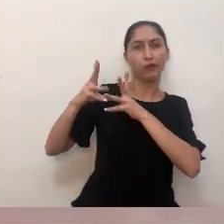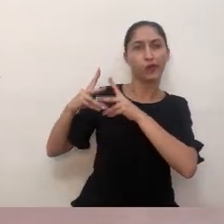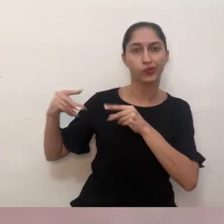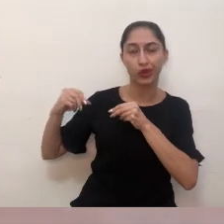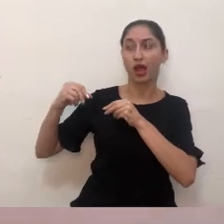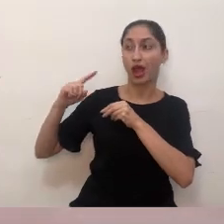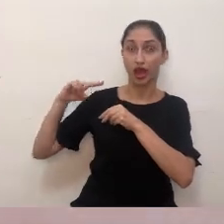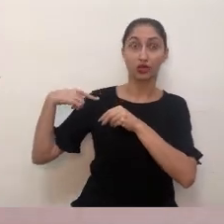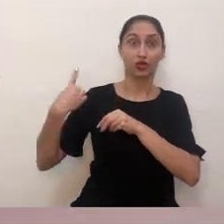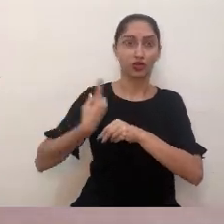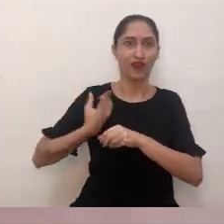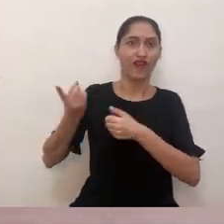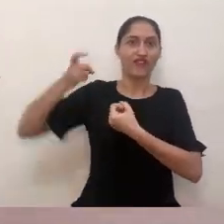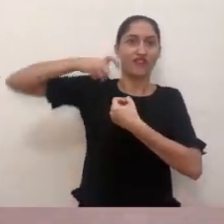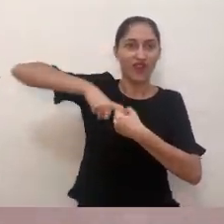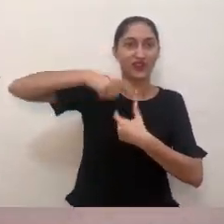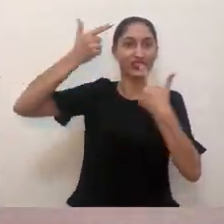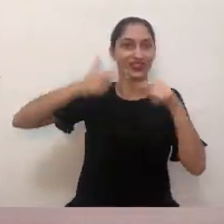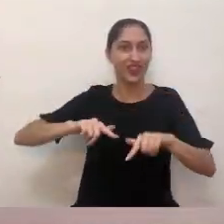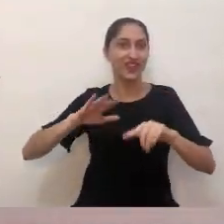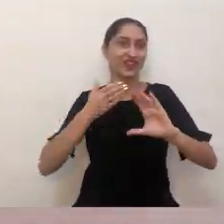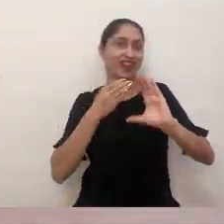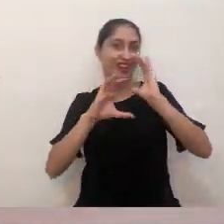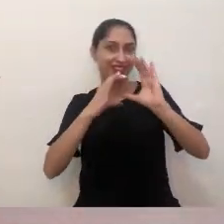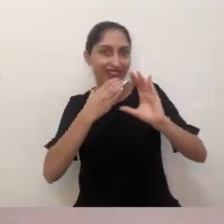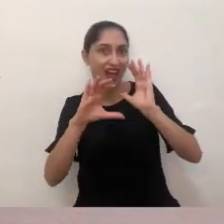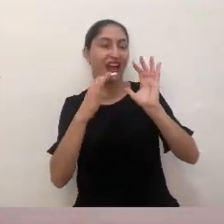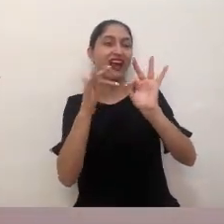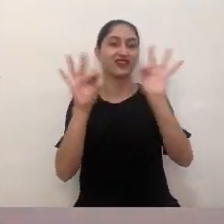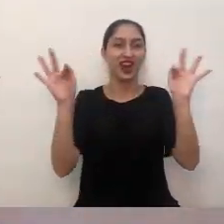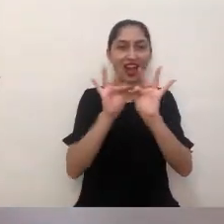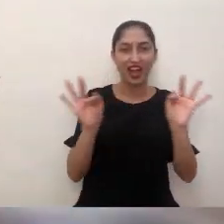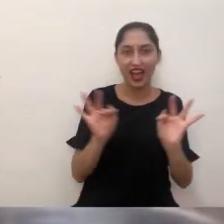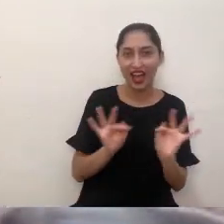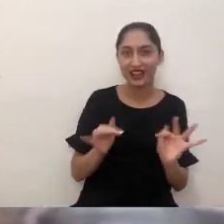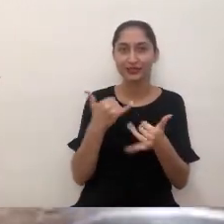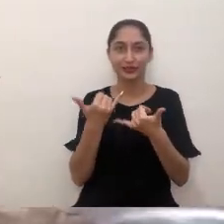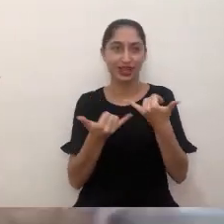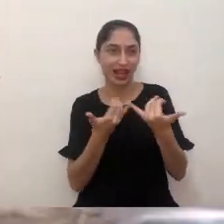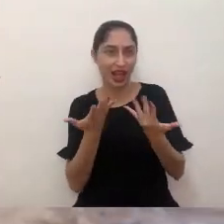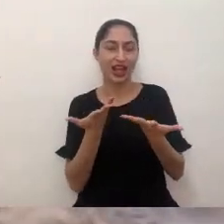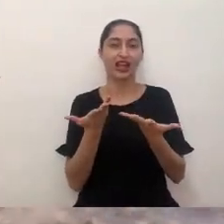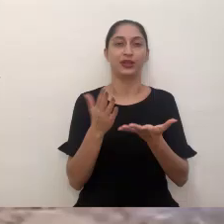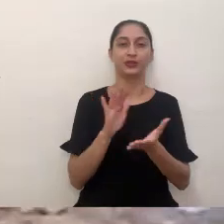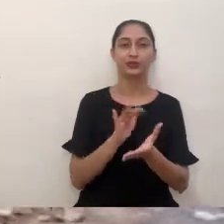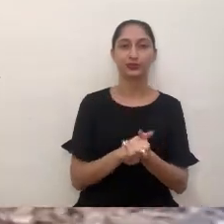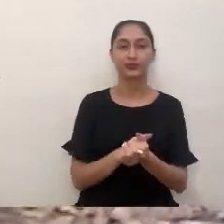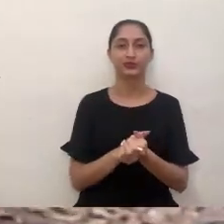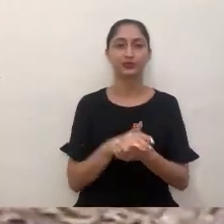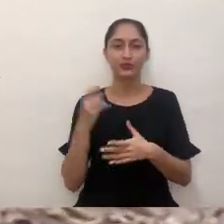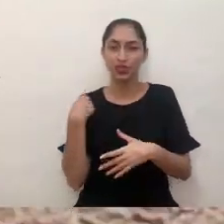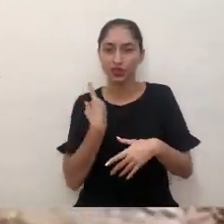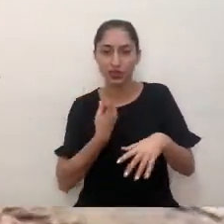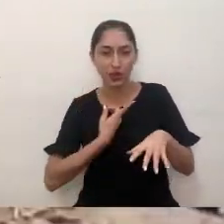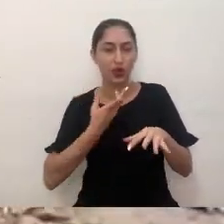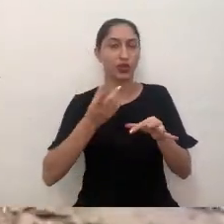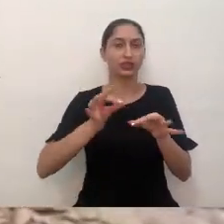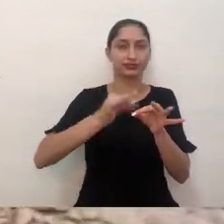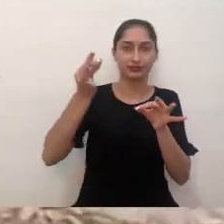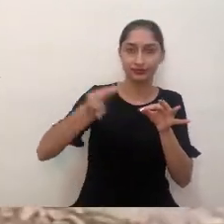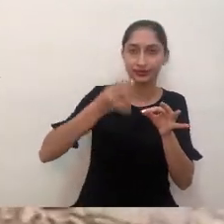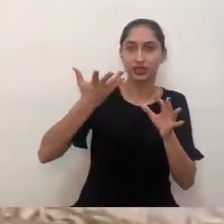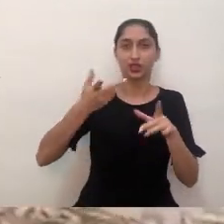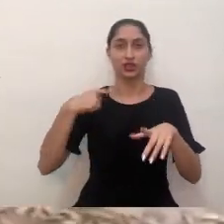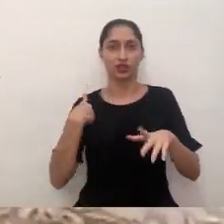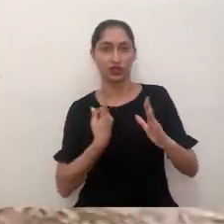começou batucando e cantando e jogando verso. Quando a gente tá no tingimento, a gente joga verso. Quando a gente tá bordando, a